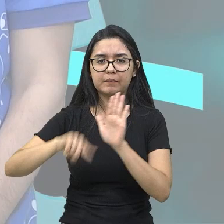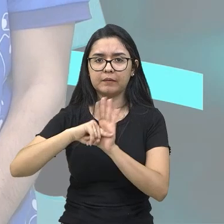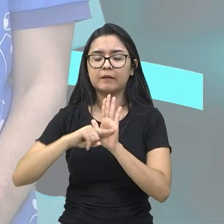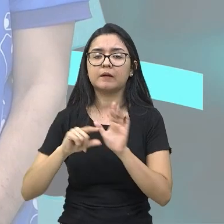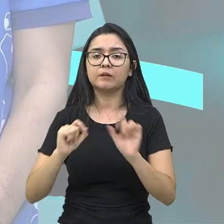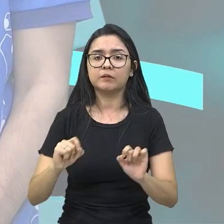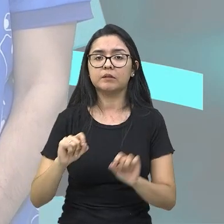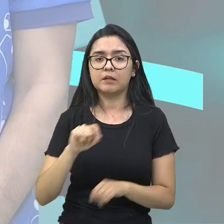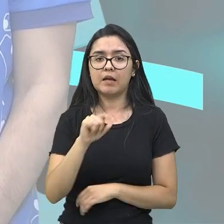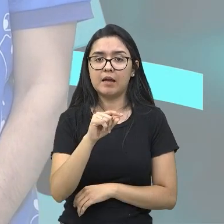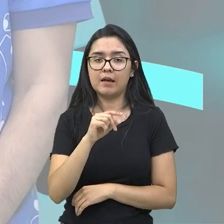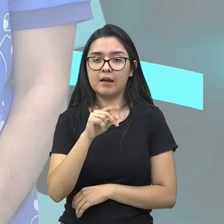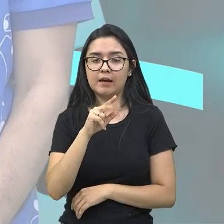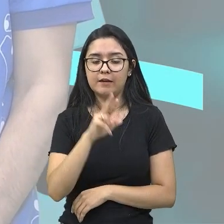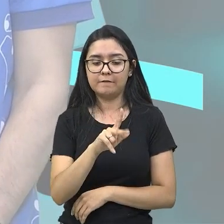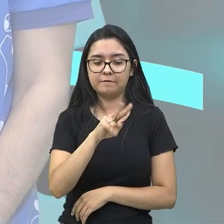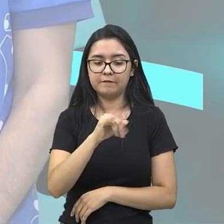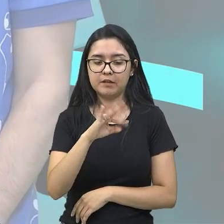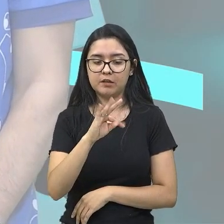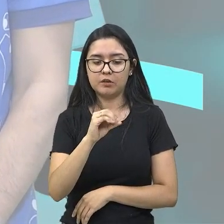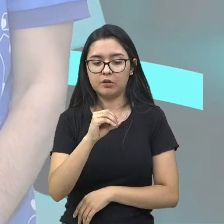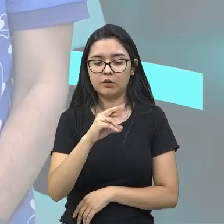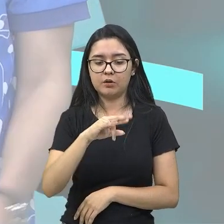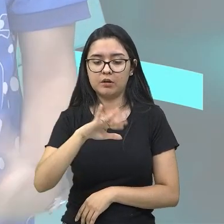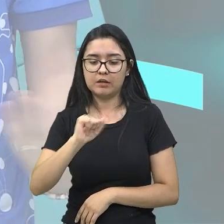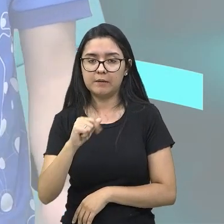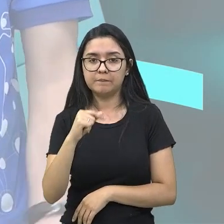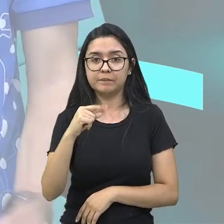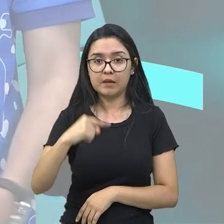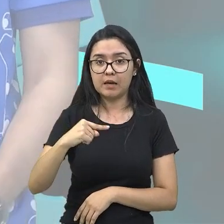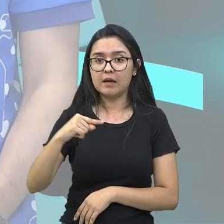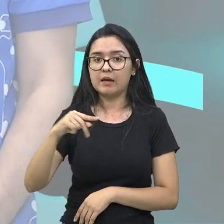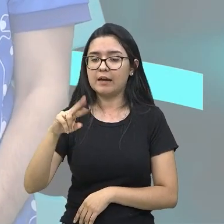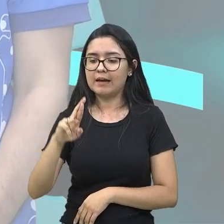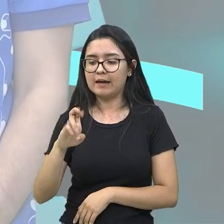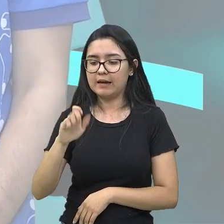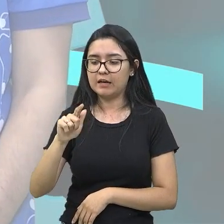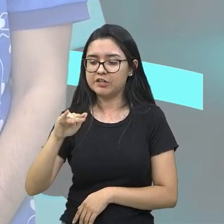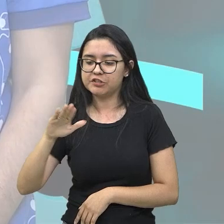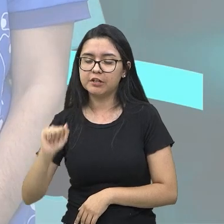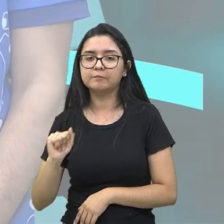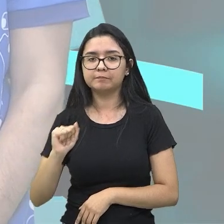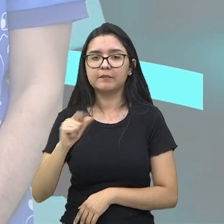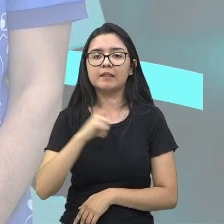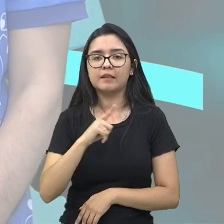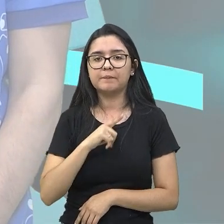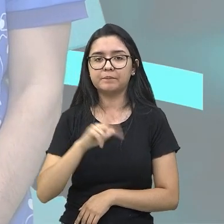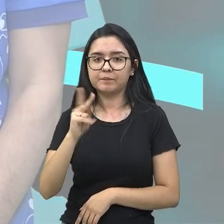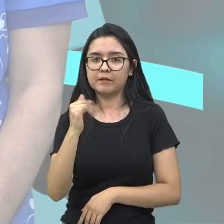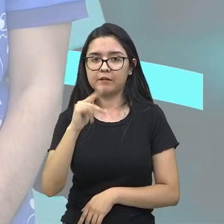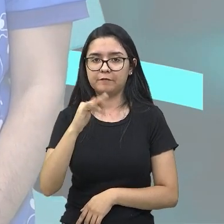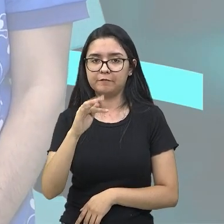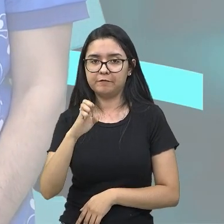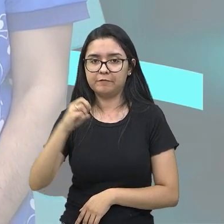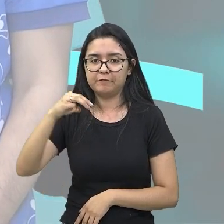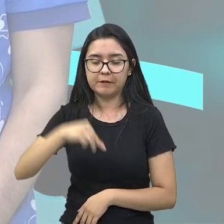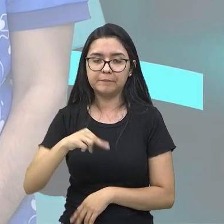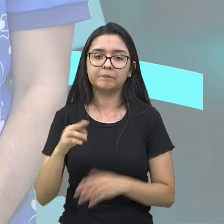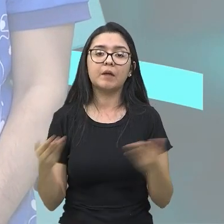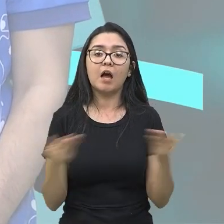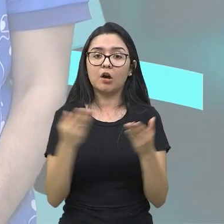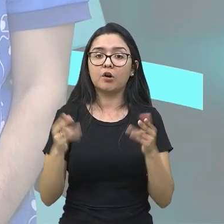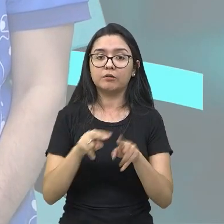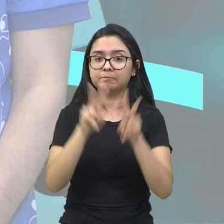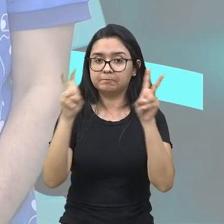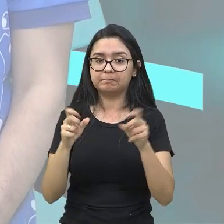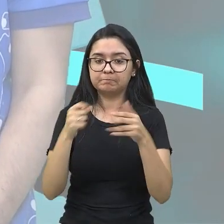ver com o nosso processo de derivação e nosso processo de composição, principalmente com o processo de composição. Então, bora falar um pouquinho agora sobre